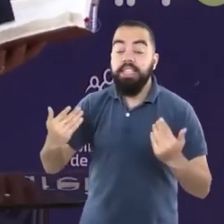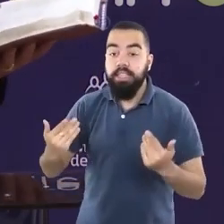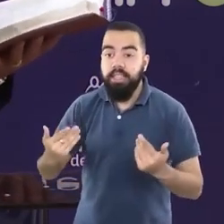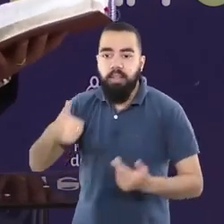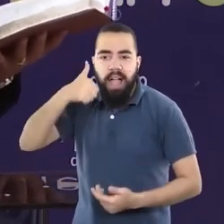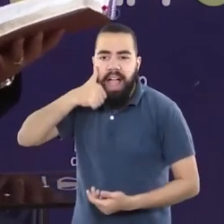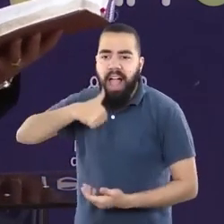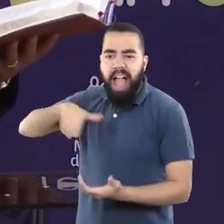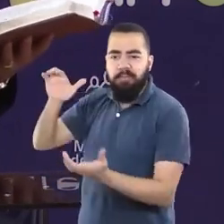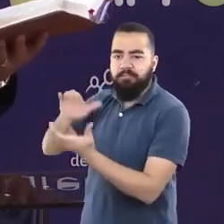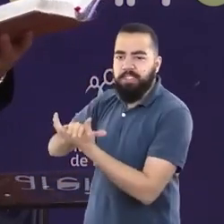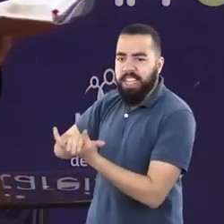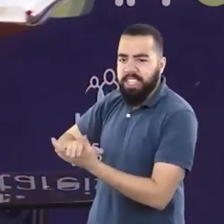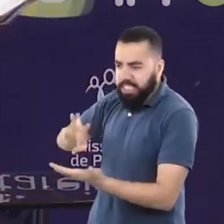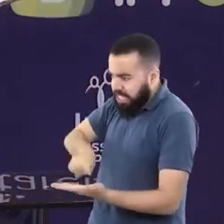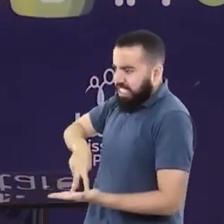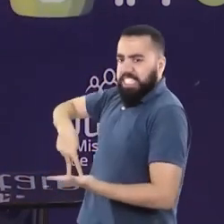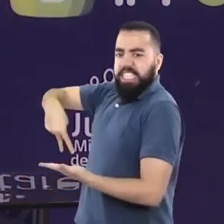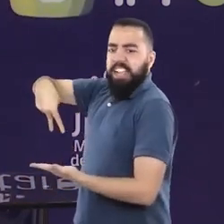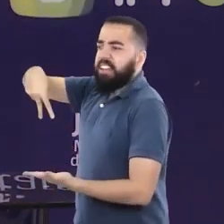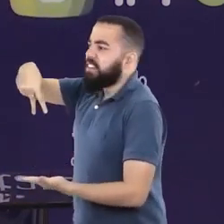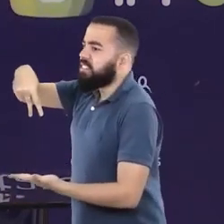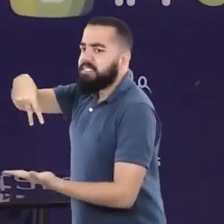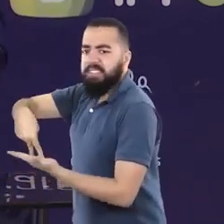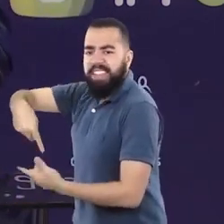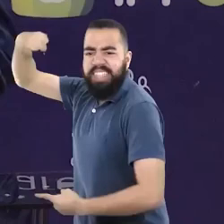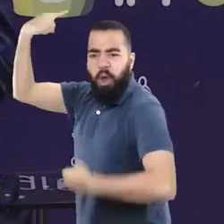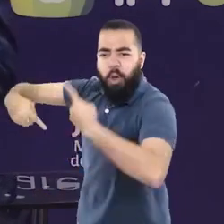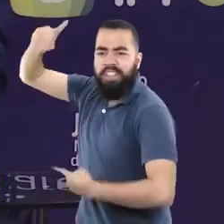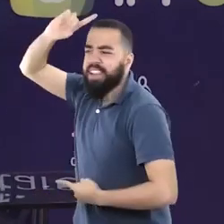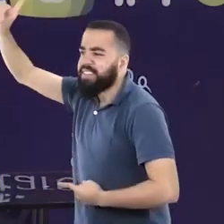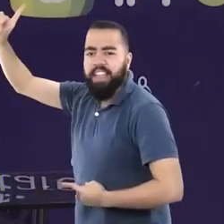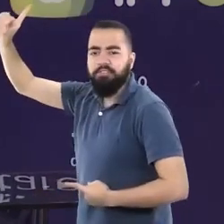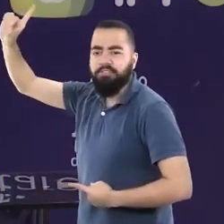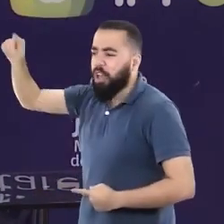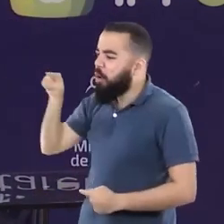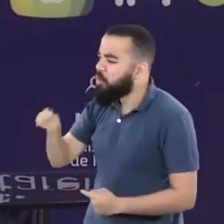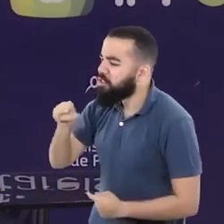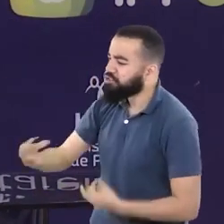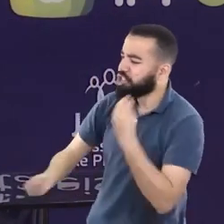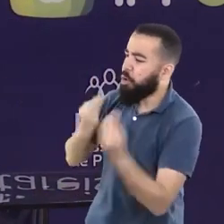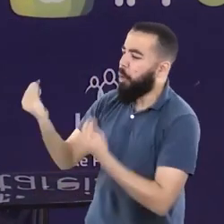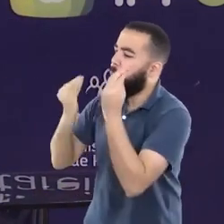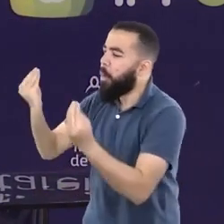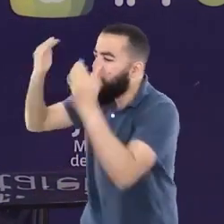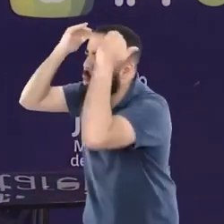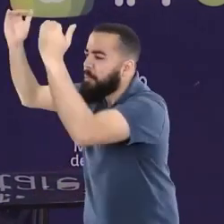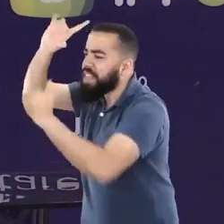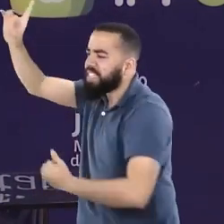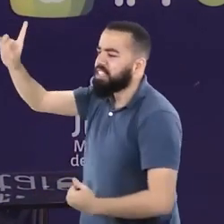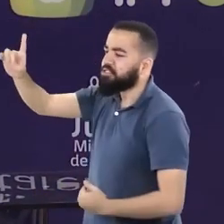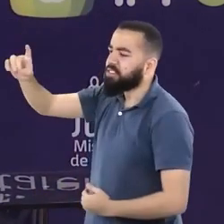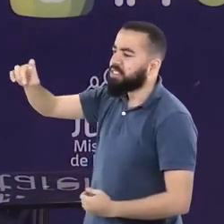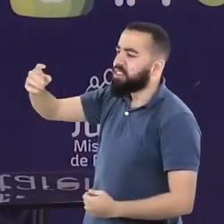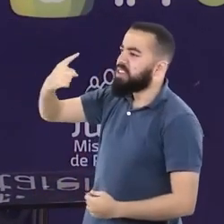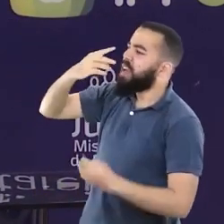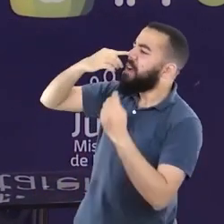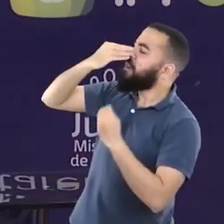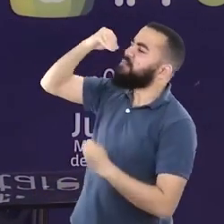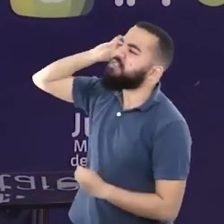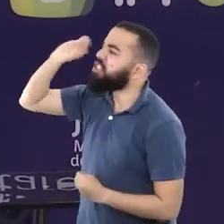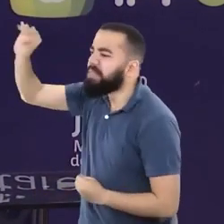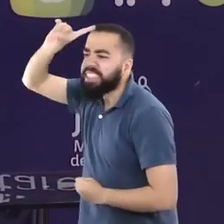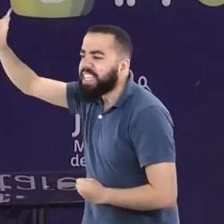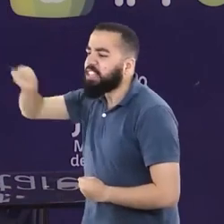se insurge contra ele e contra Deus, dizendo: ainda conservas a tua integridade? Amaldiçoa o teu Deus e